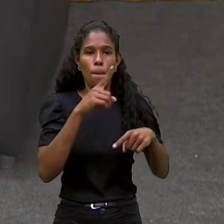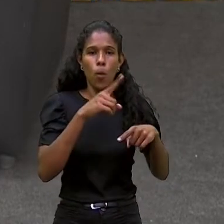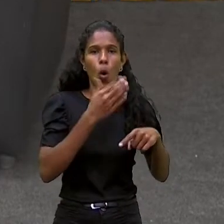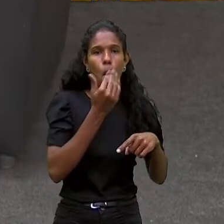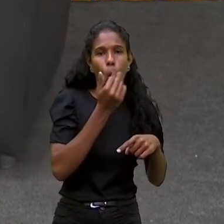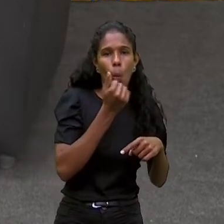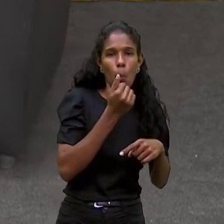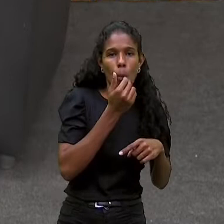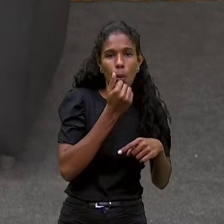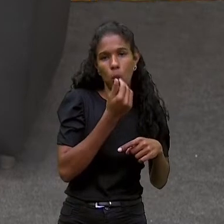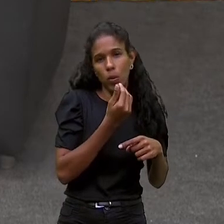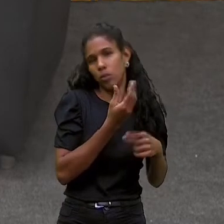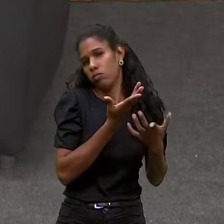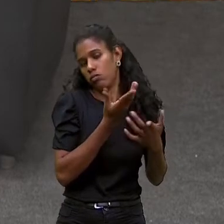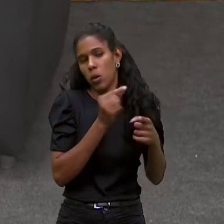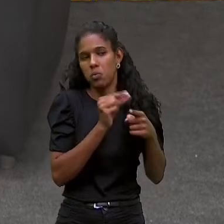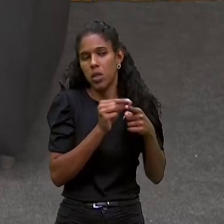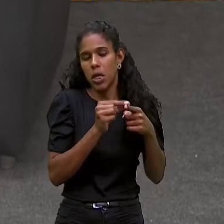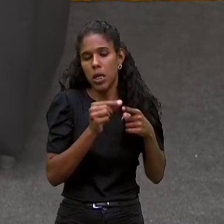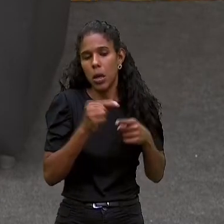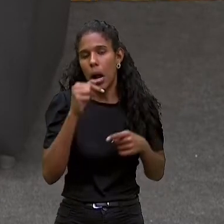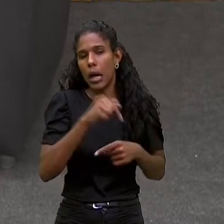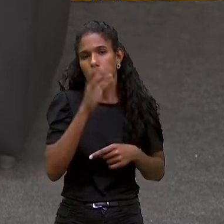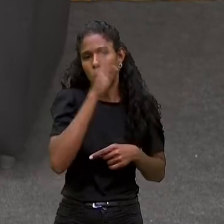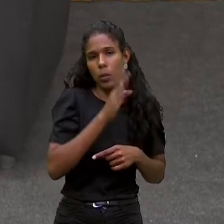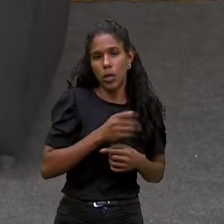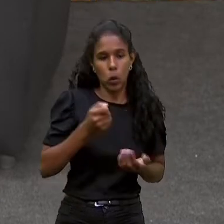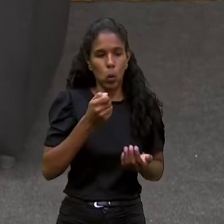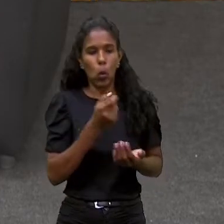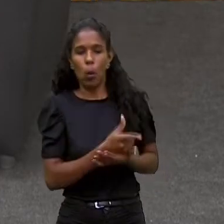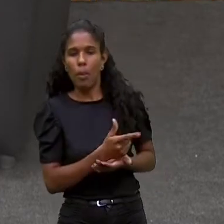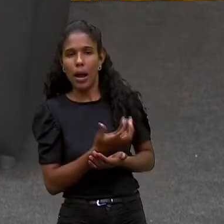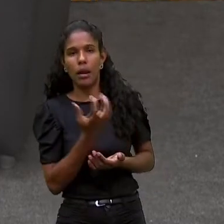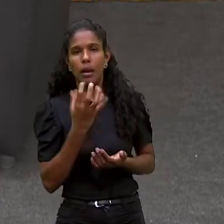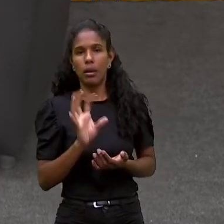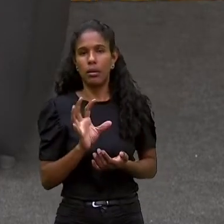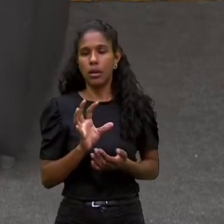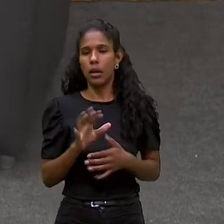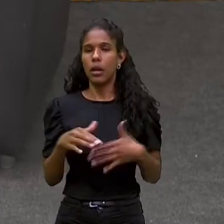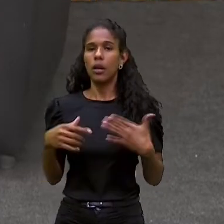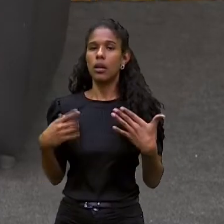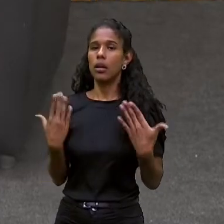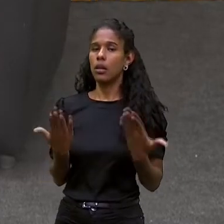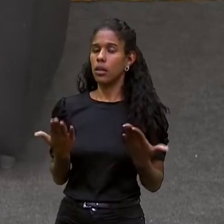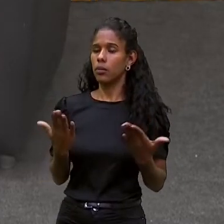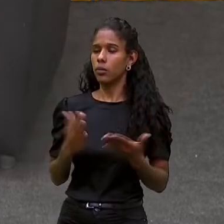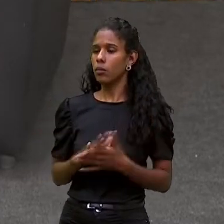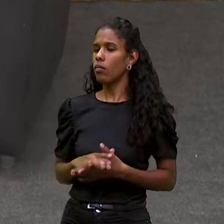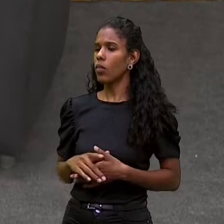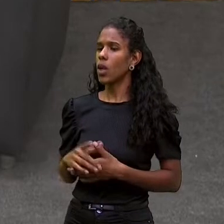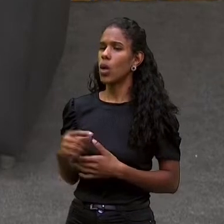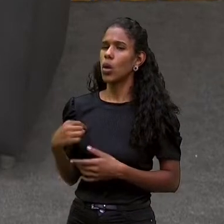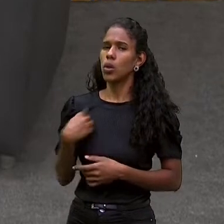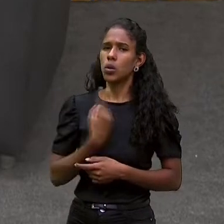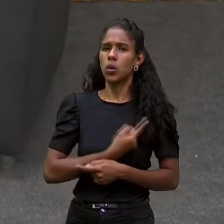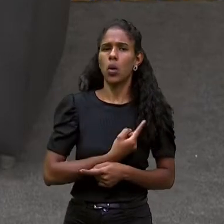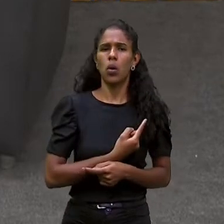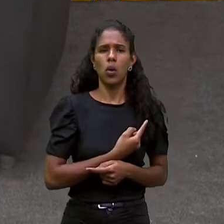não quer comprar. Poxa, se a China não quer comprar a soja ou a carne, vamos colocar a